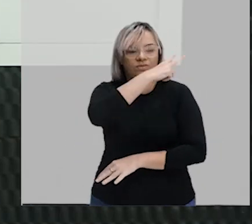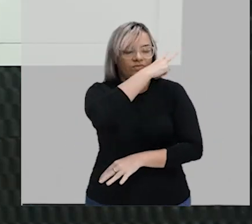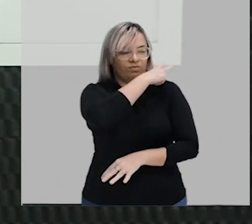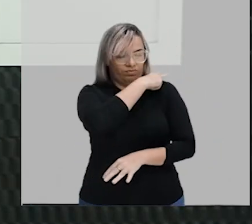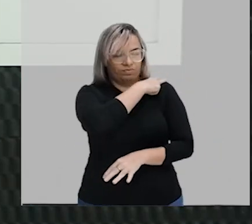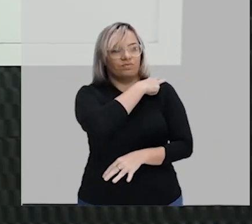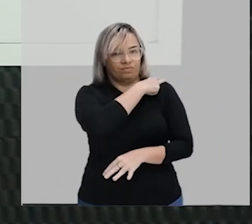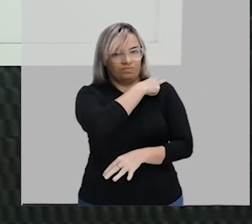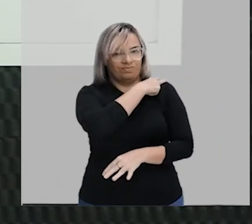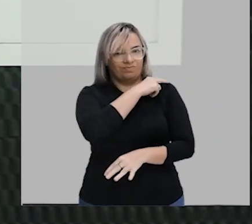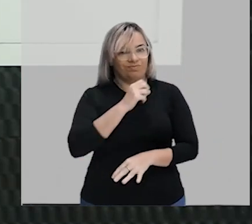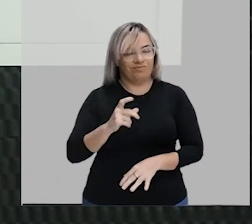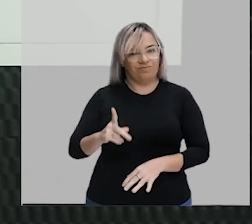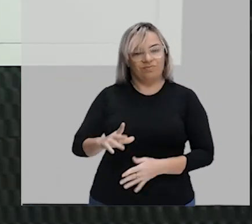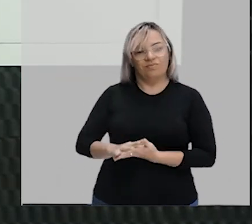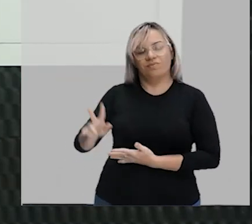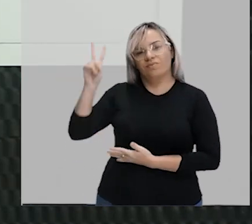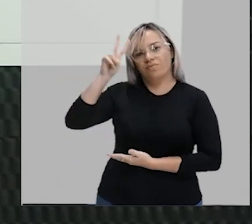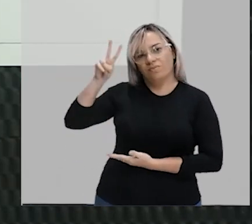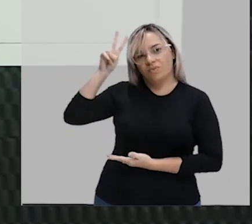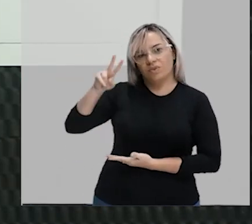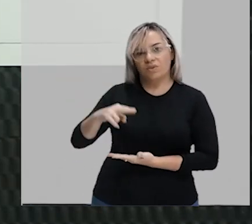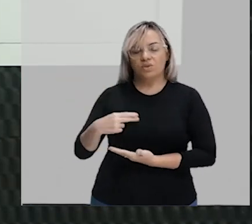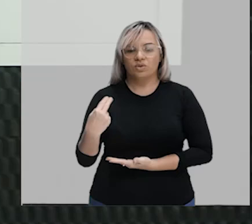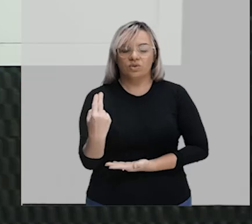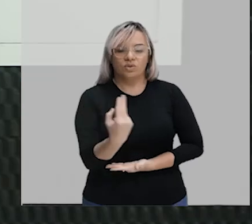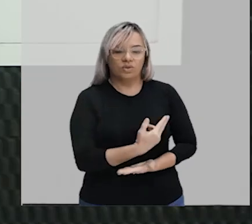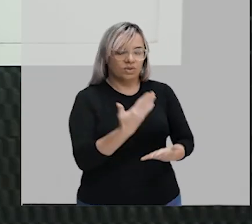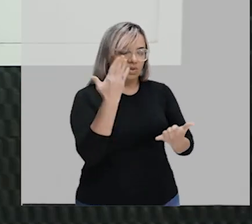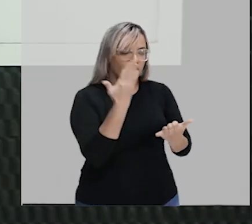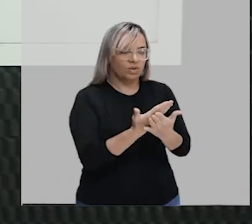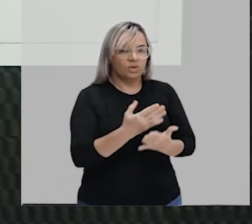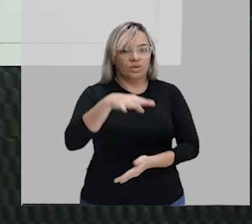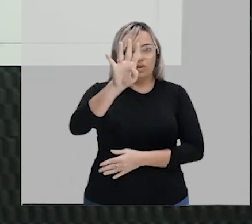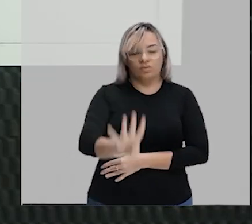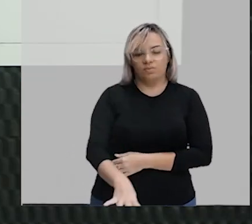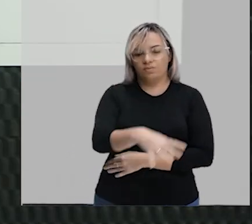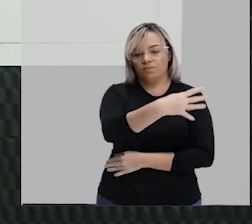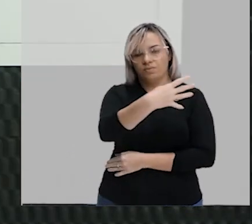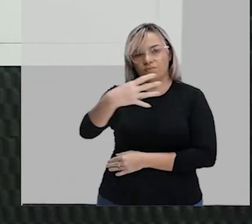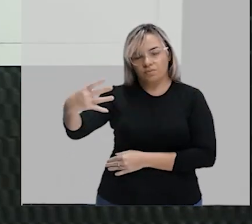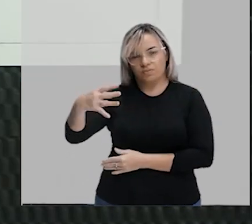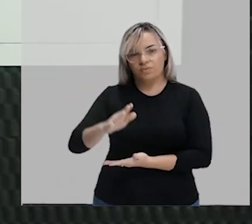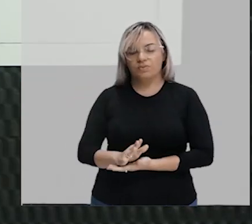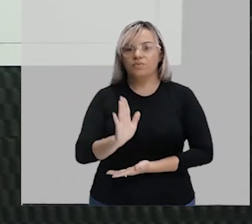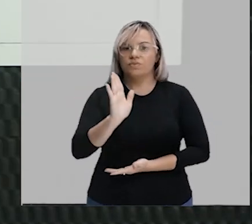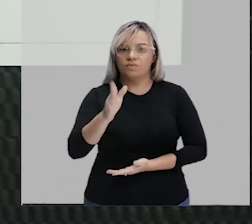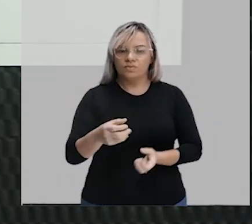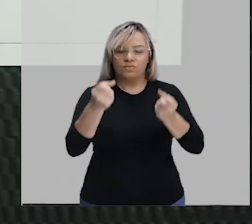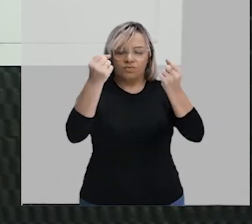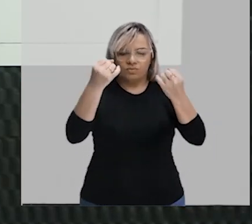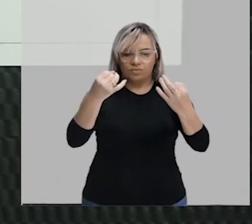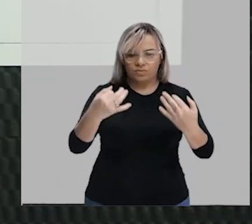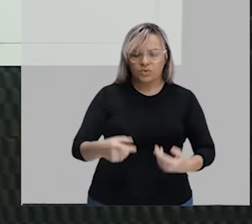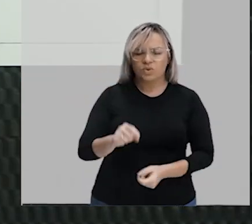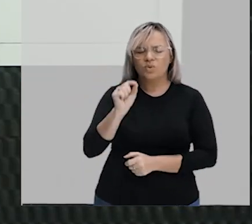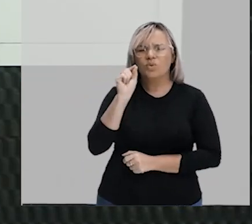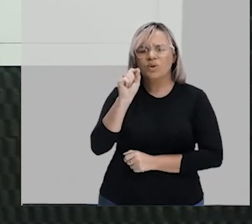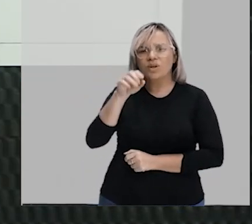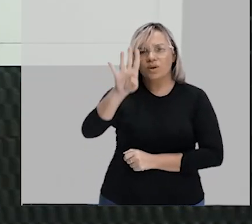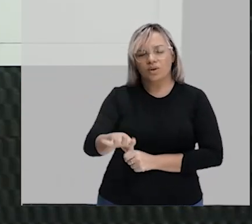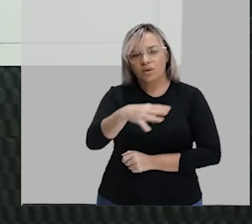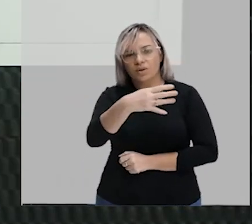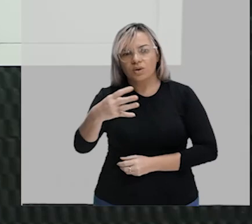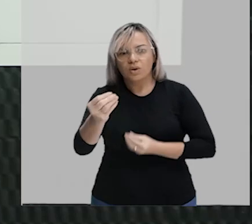do ensino médio. Lembrando que nós estamos fazendo o estudo das matrizes, né? Já falamos aqui o que é uma